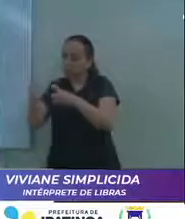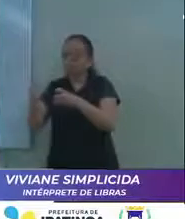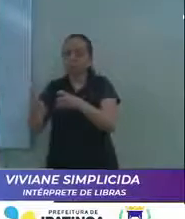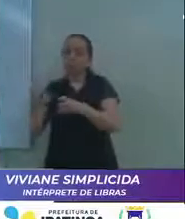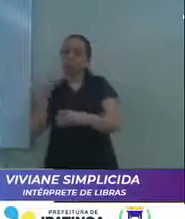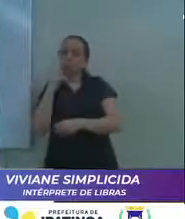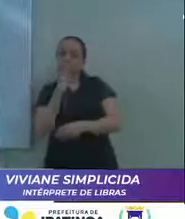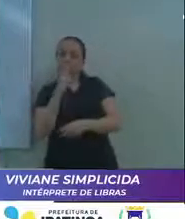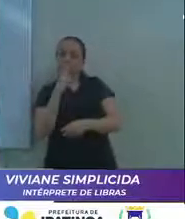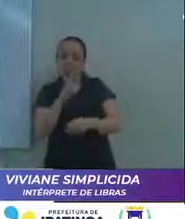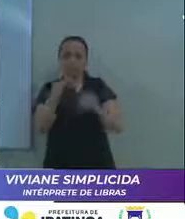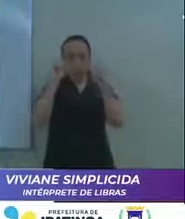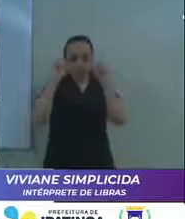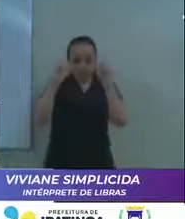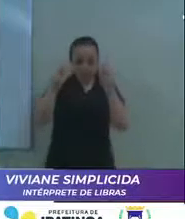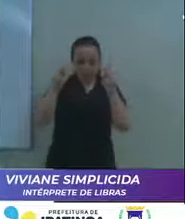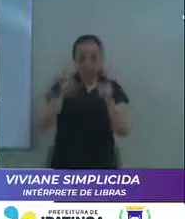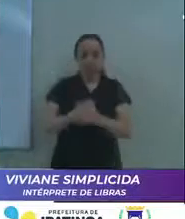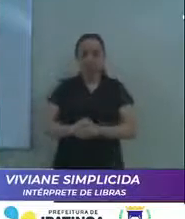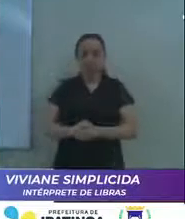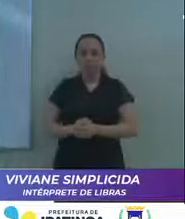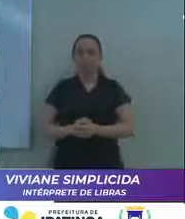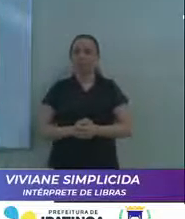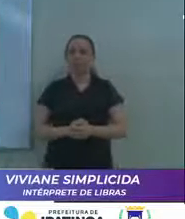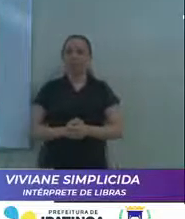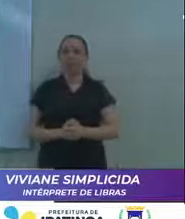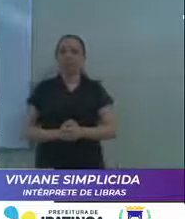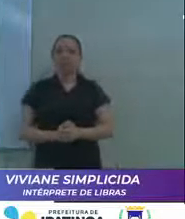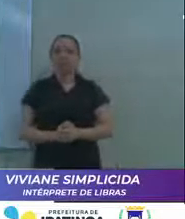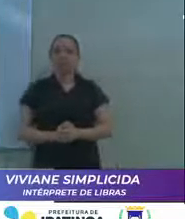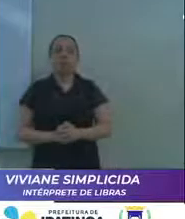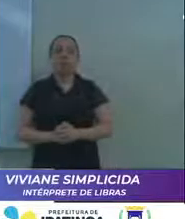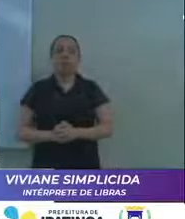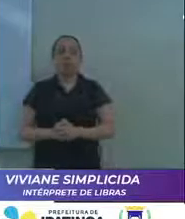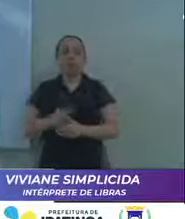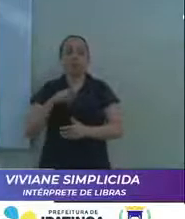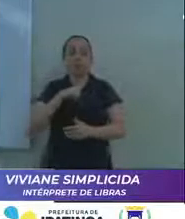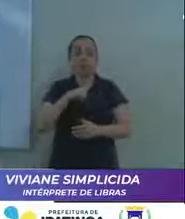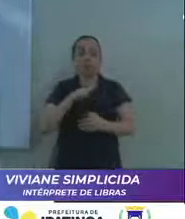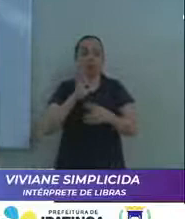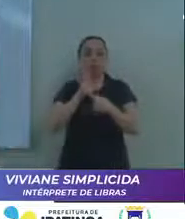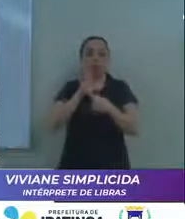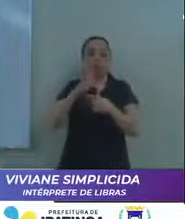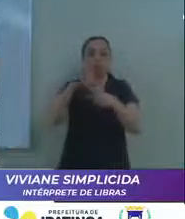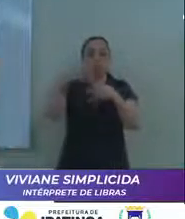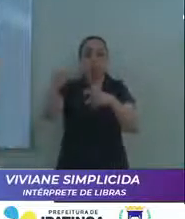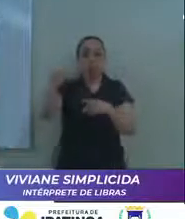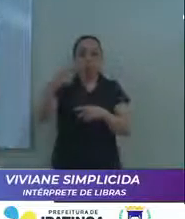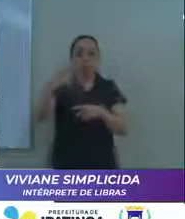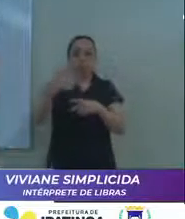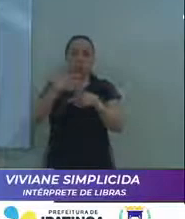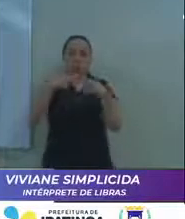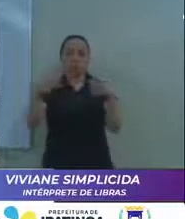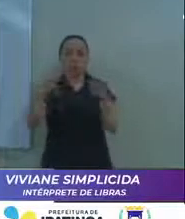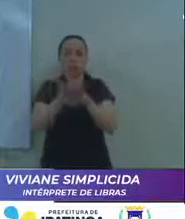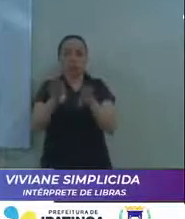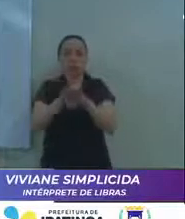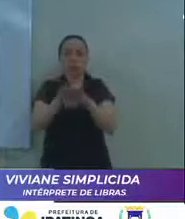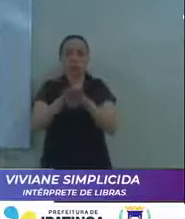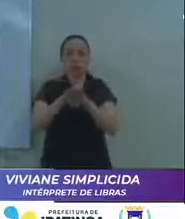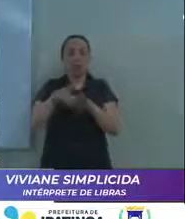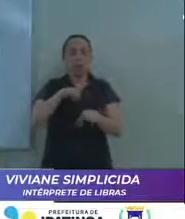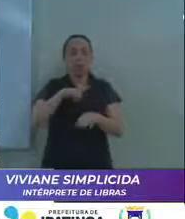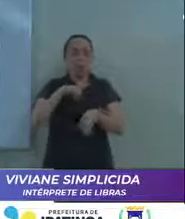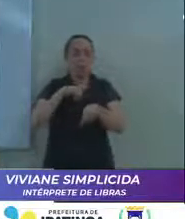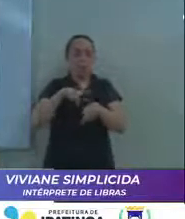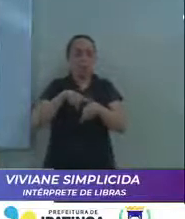E, gente, eu trouxe aqui também uma outra reflexão para vocês. Eu coloquei os momentos que eu uso a minha